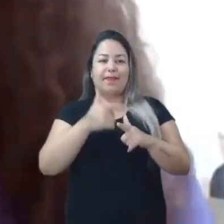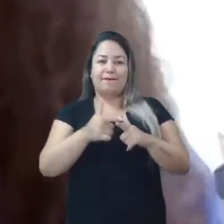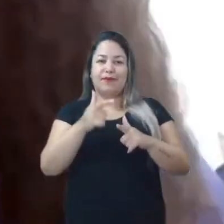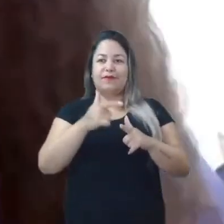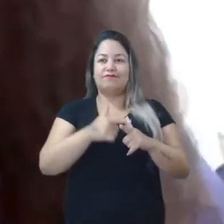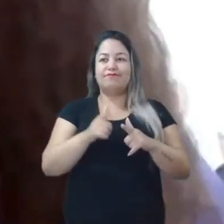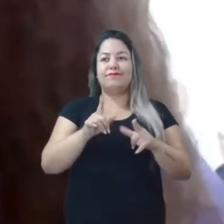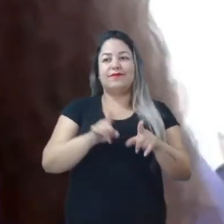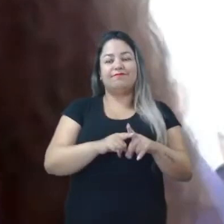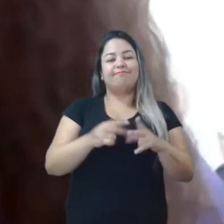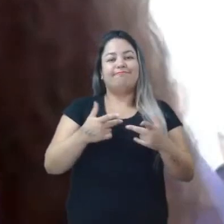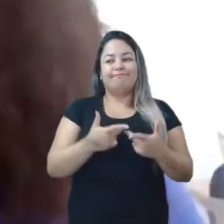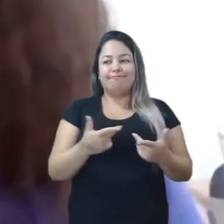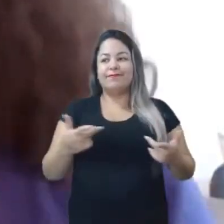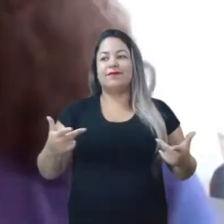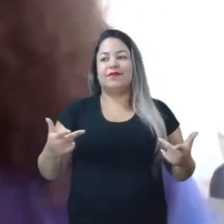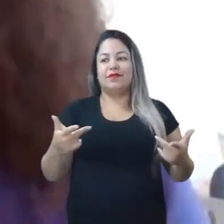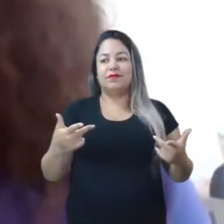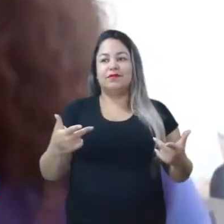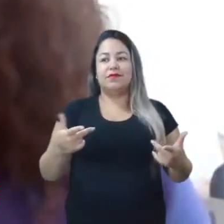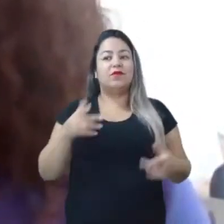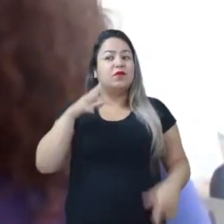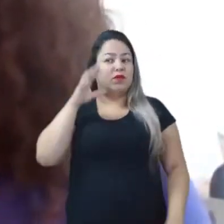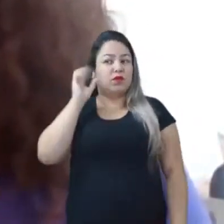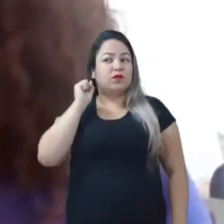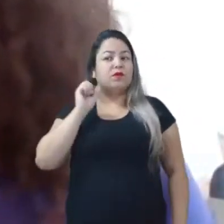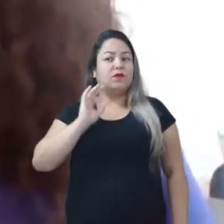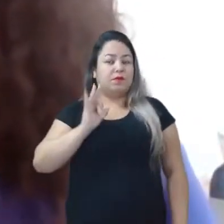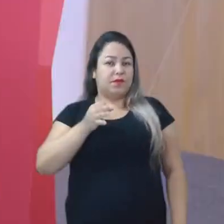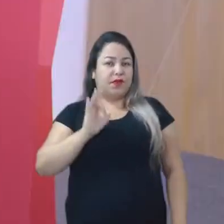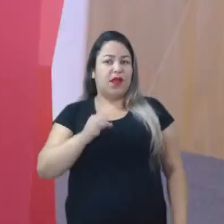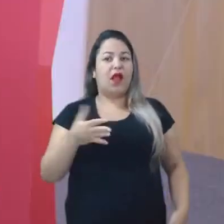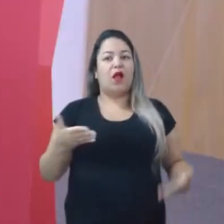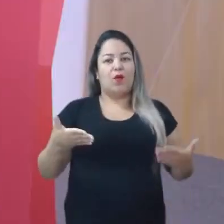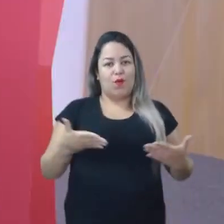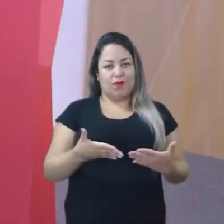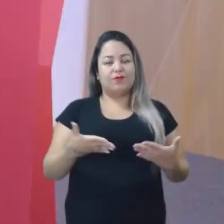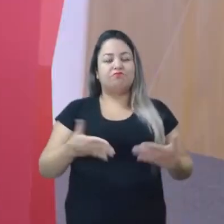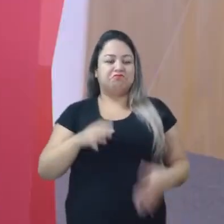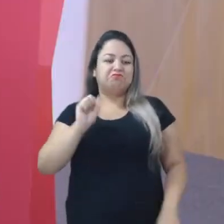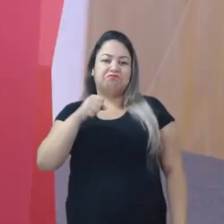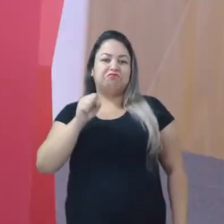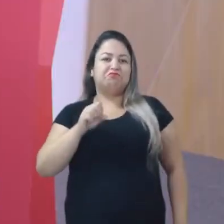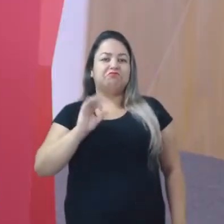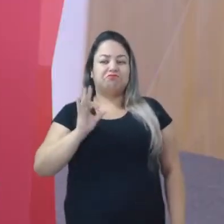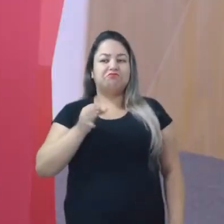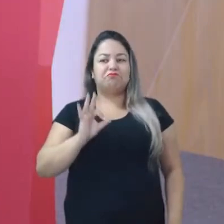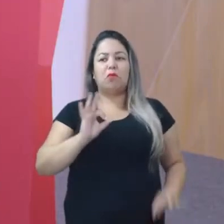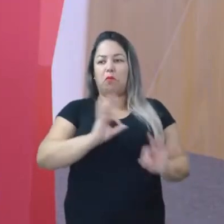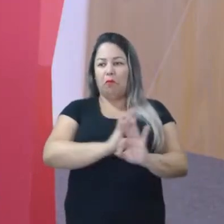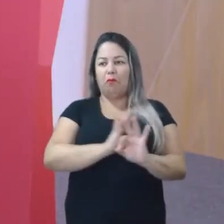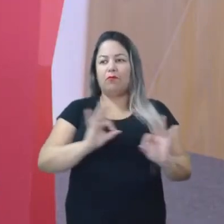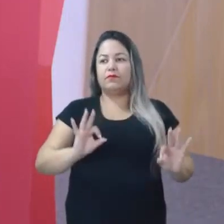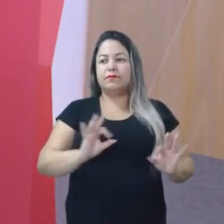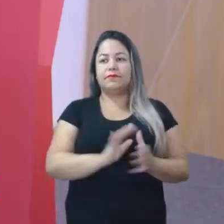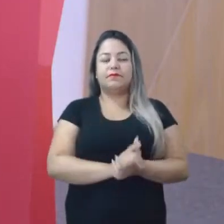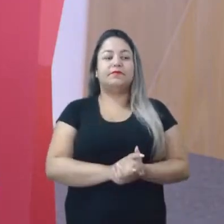desses imprevistos. Você consegue me ouvir bem agora? Estou te ouvindo perfeitamente, Janaína.